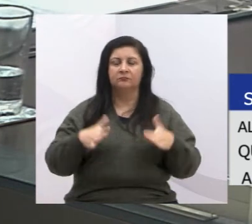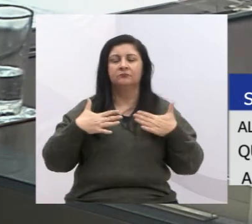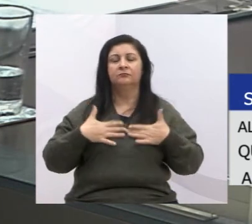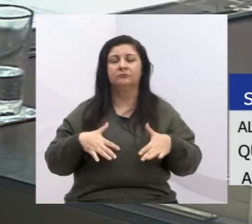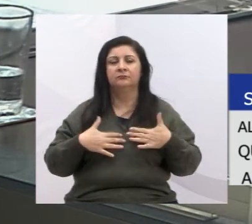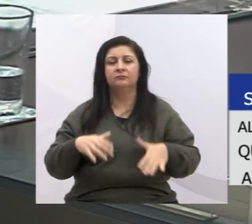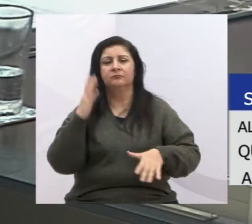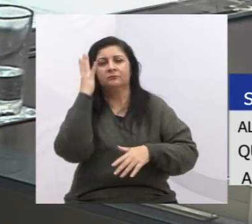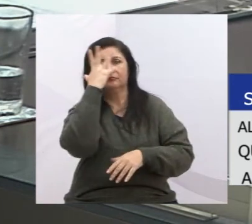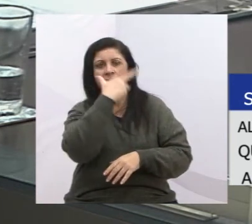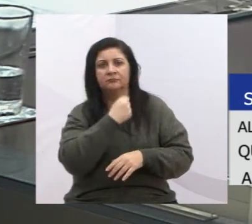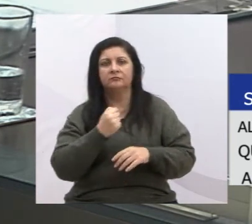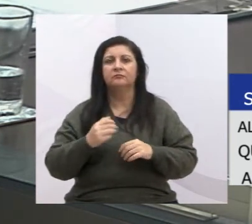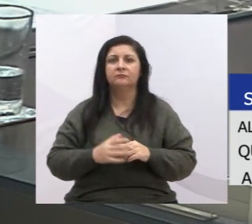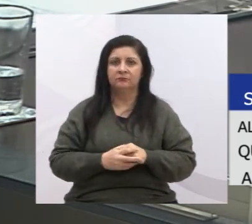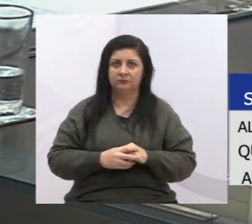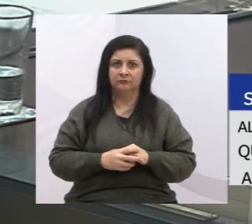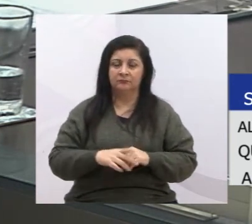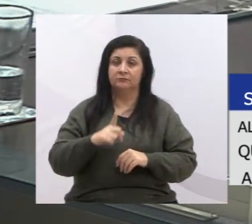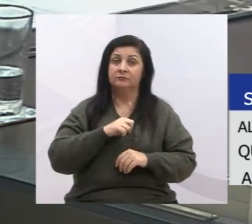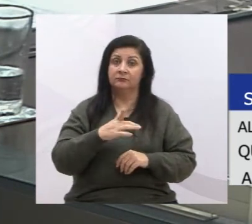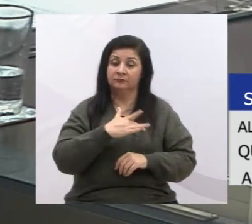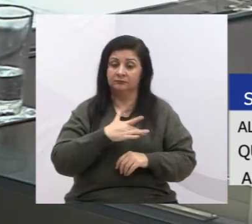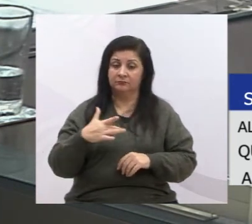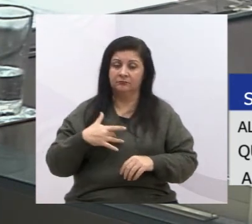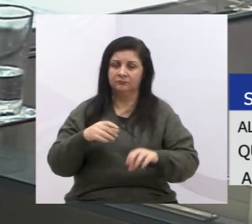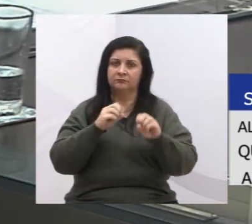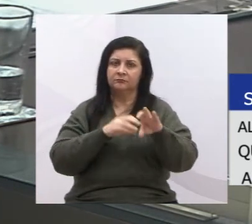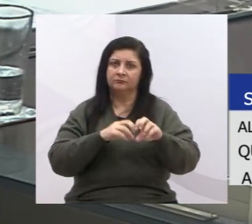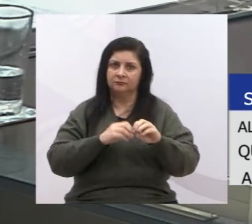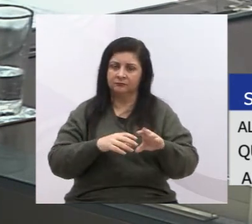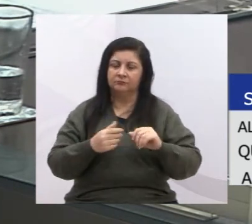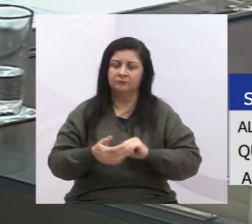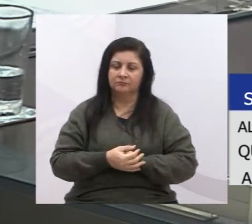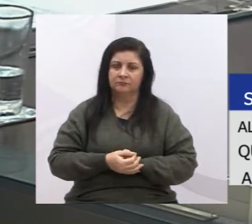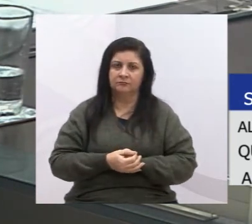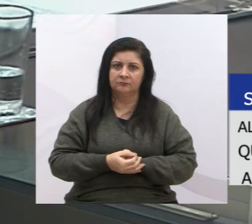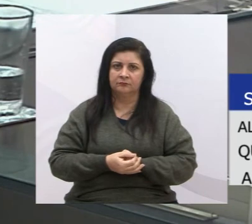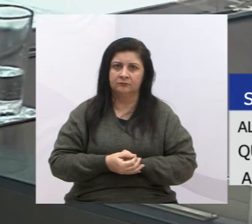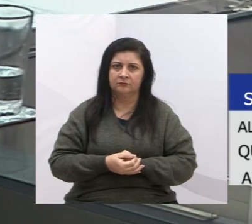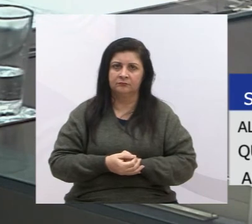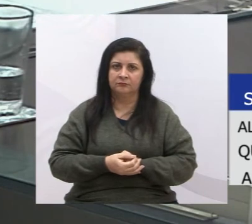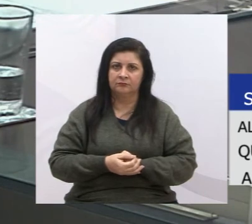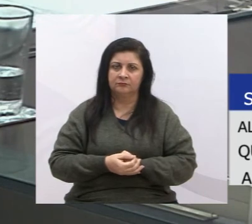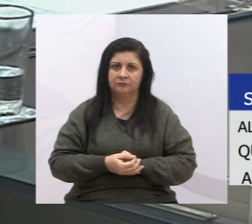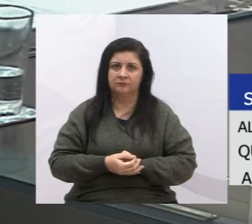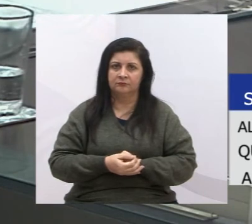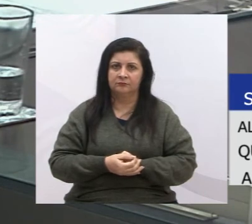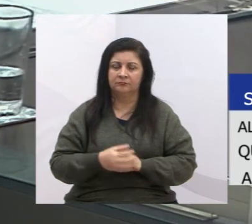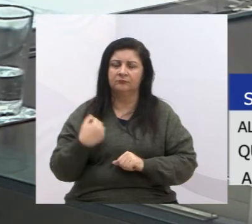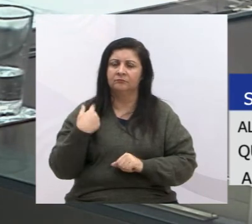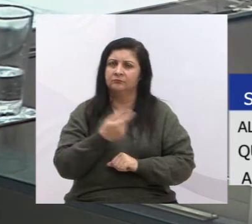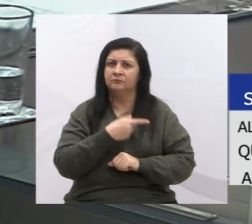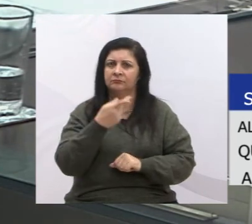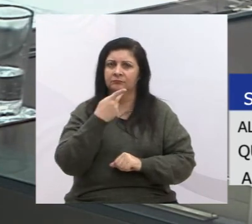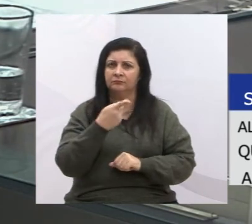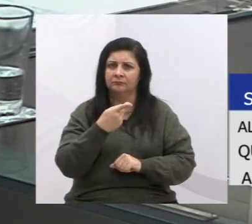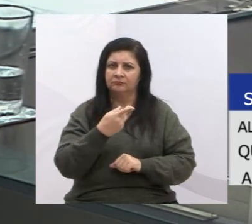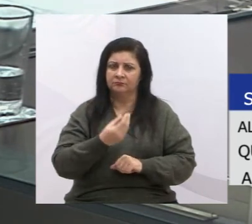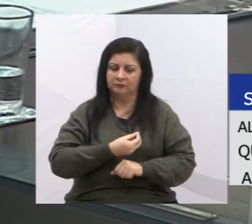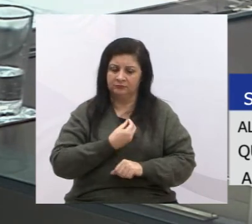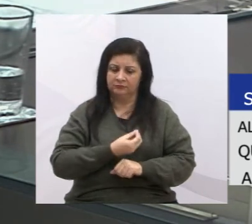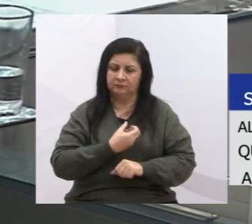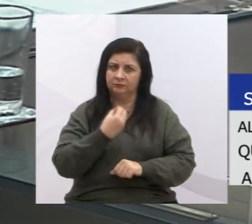mais bonita, que tenha uma saúde, educação, enfim, de qualidade. E é esse o tema. Então, quando a gente fala em qualidade de vida, além do